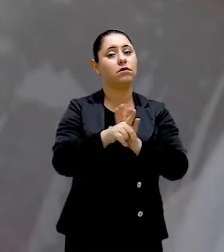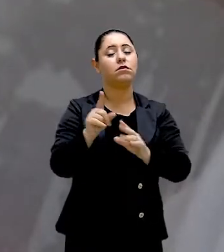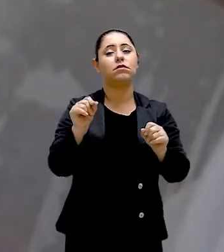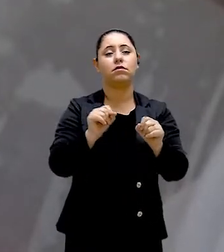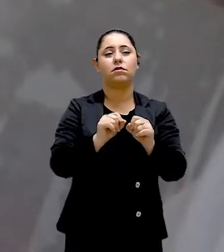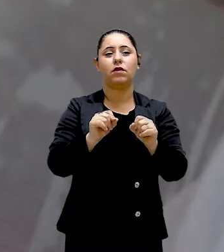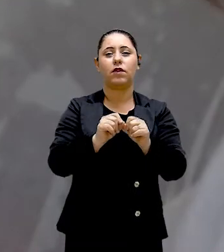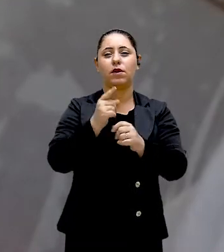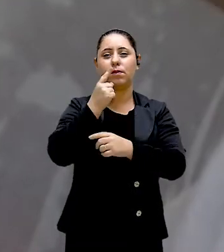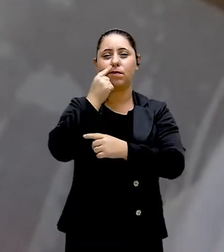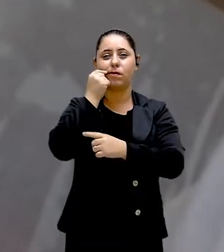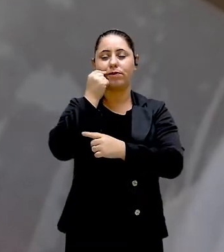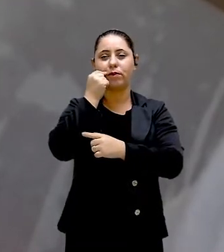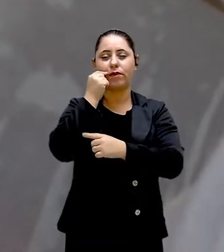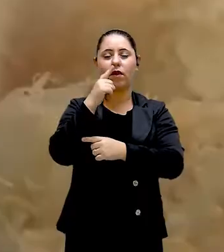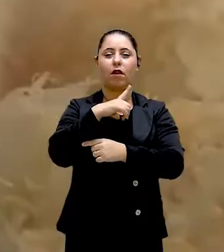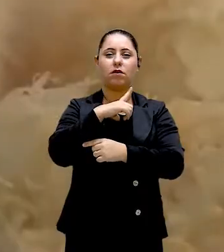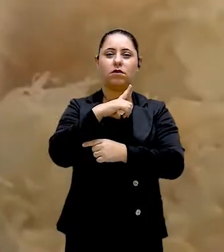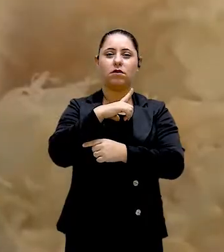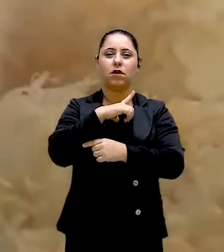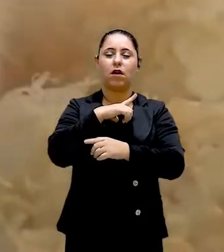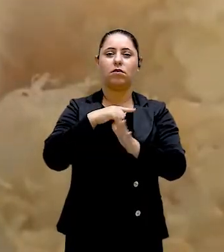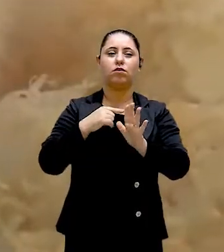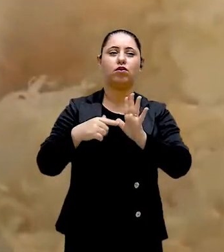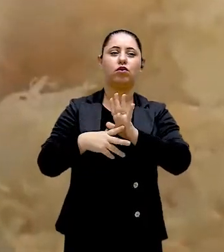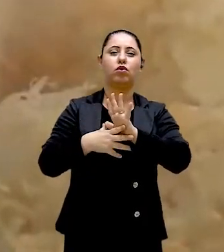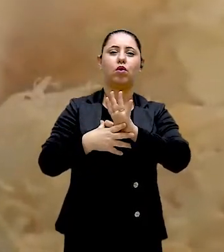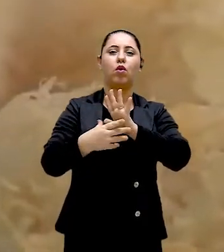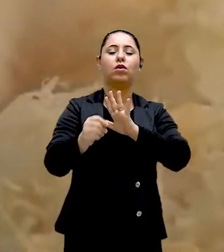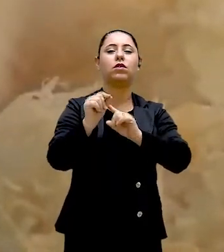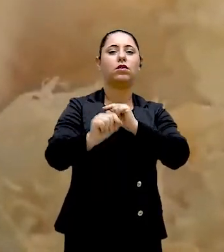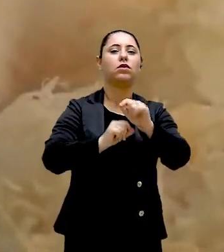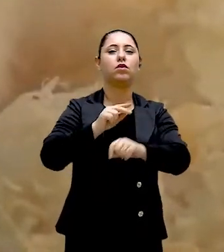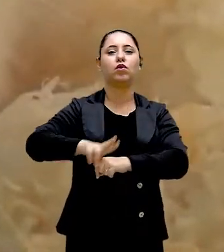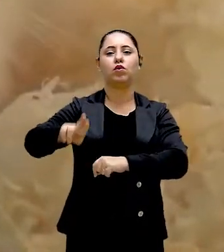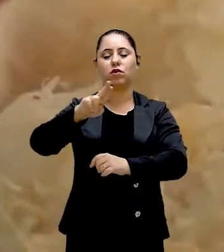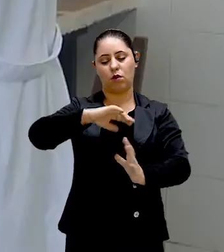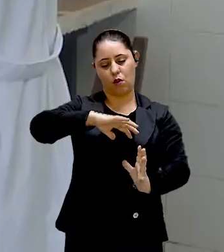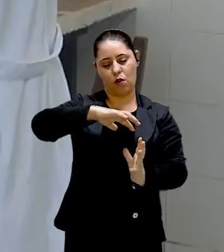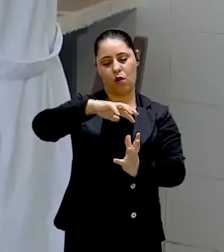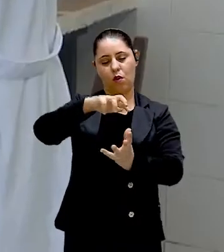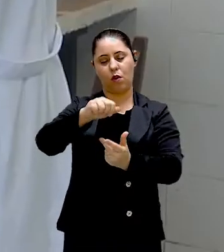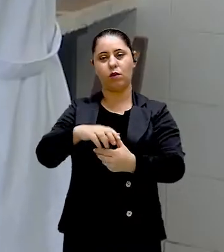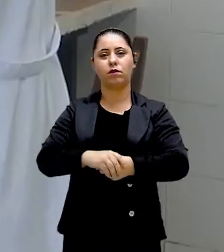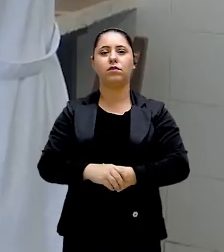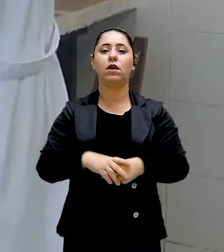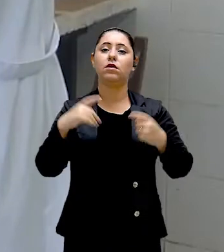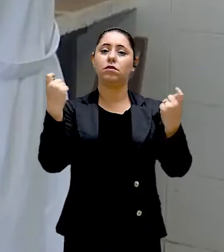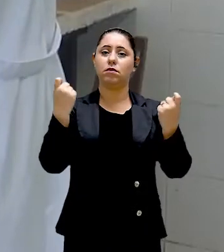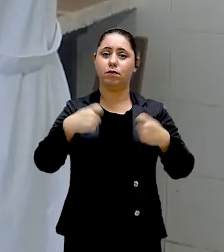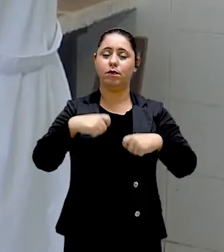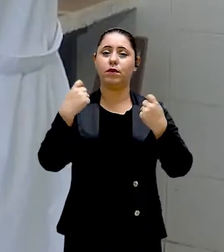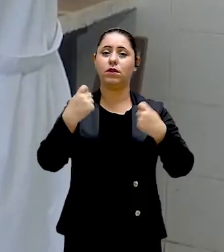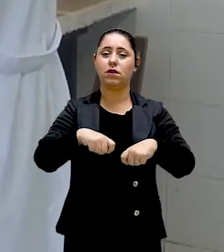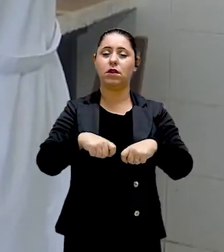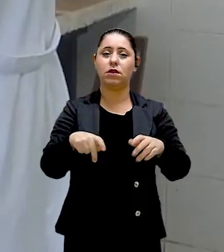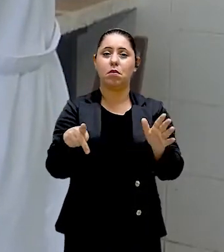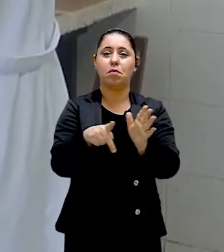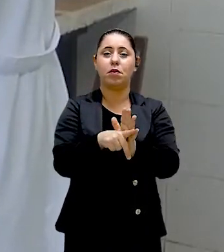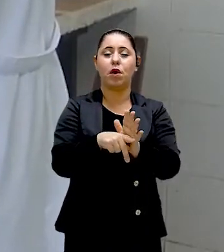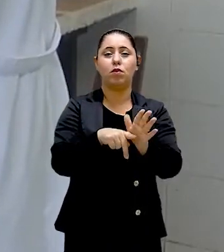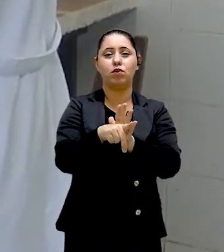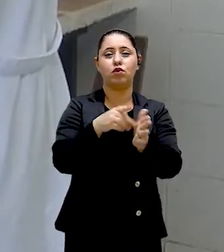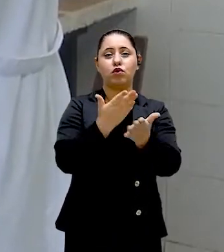ratos e camundongos, modelos que são utilizados no mundo inteiro e necessários para esse tipo de estudo. O